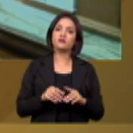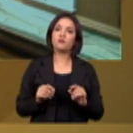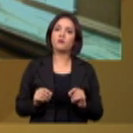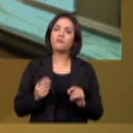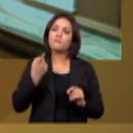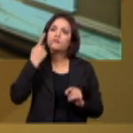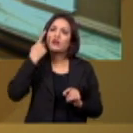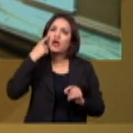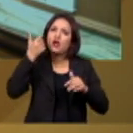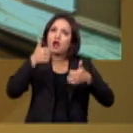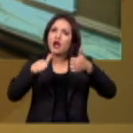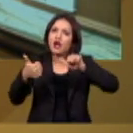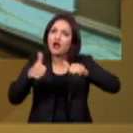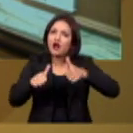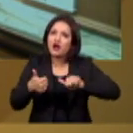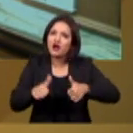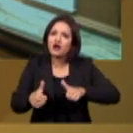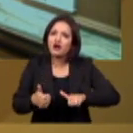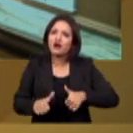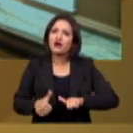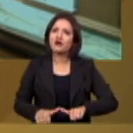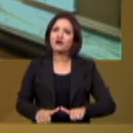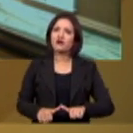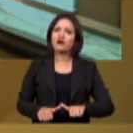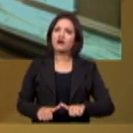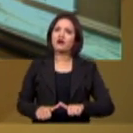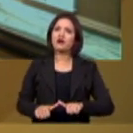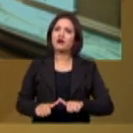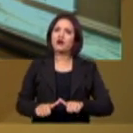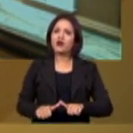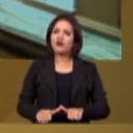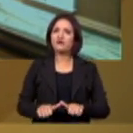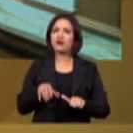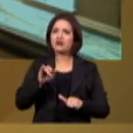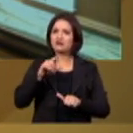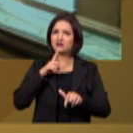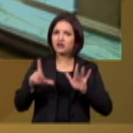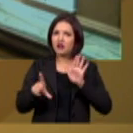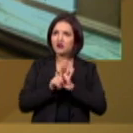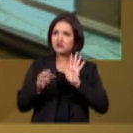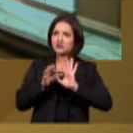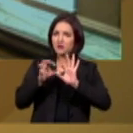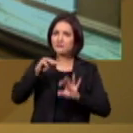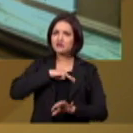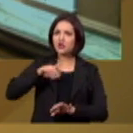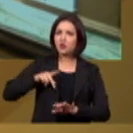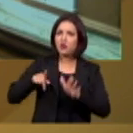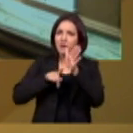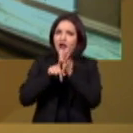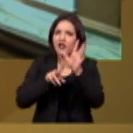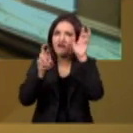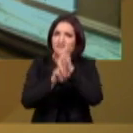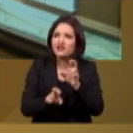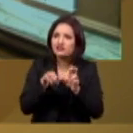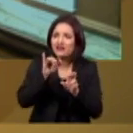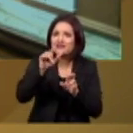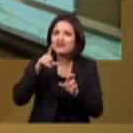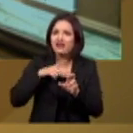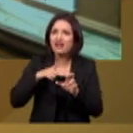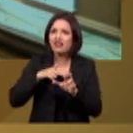onde savinar caso relacionado à unidade do ministério público para investigar um dupla